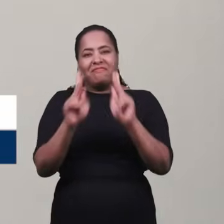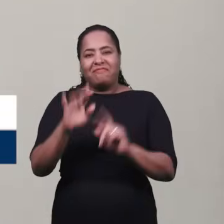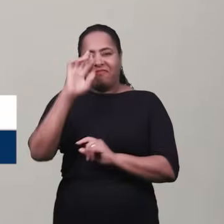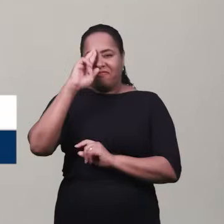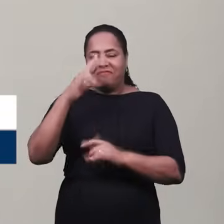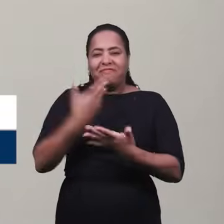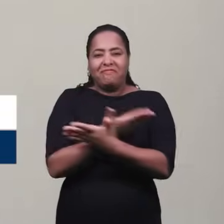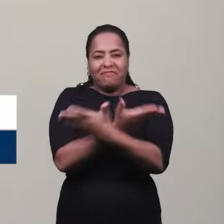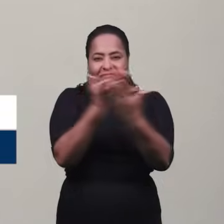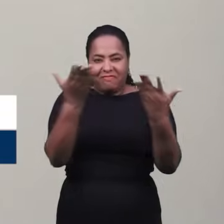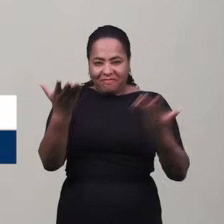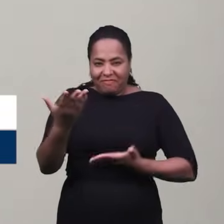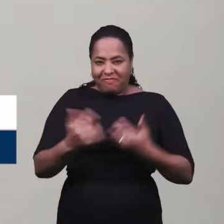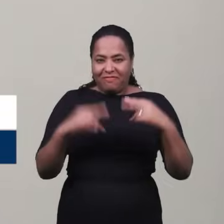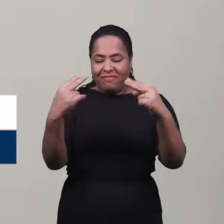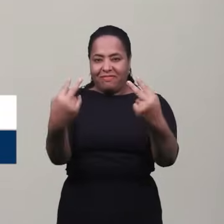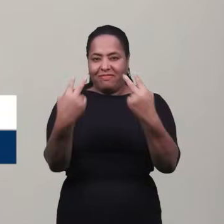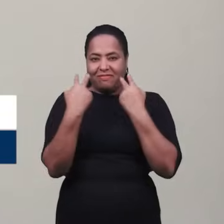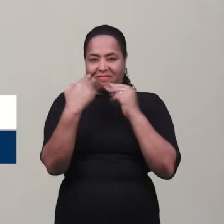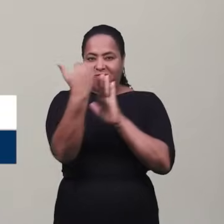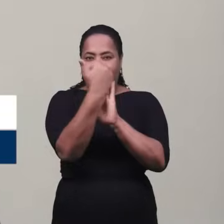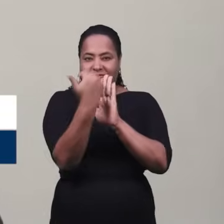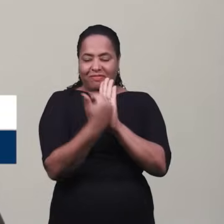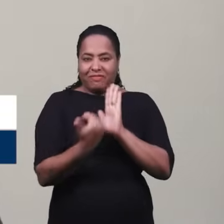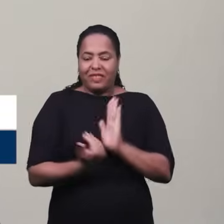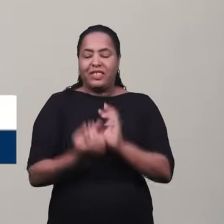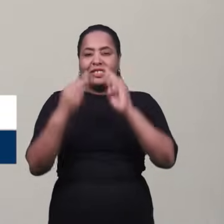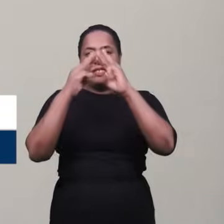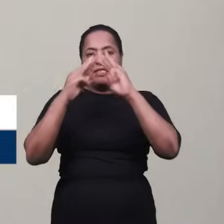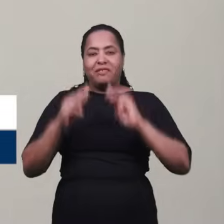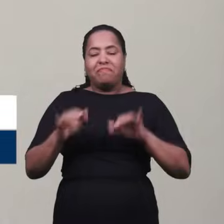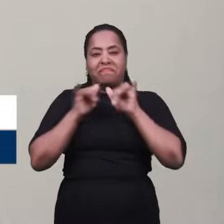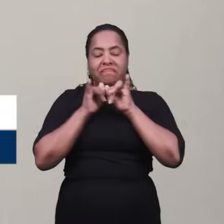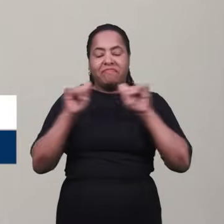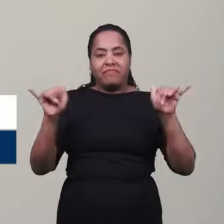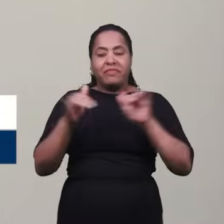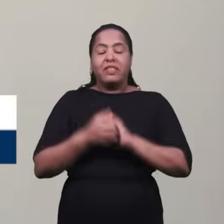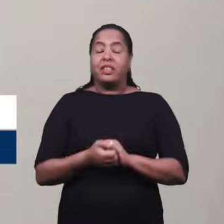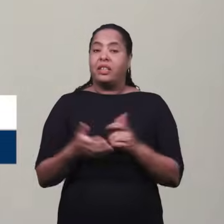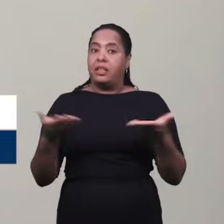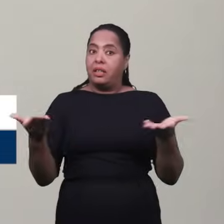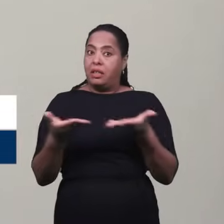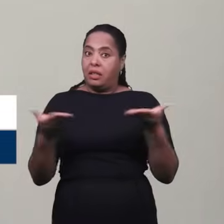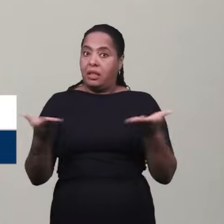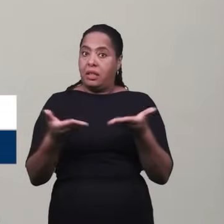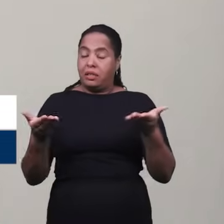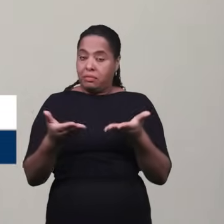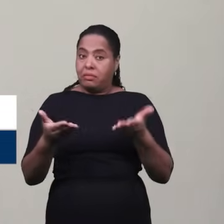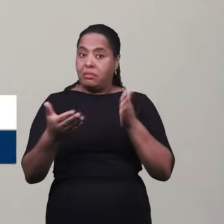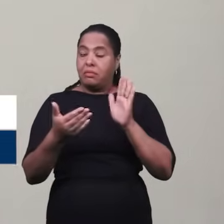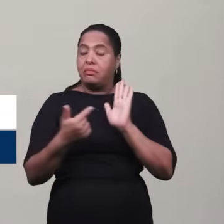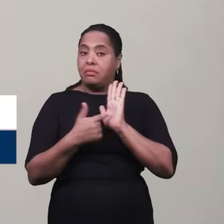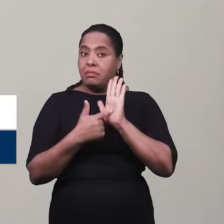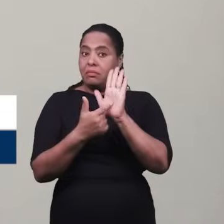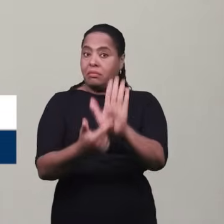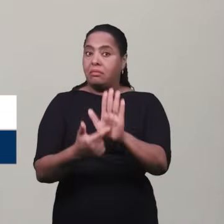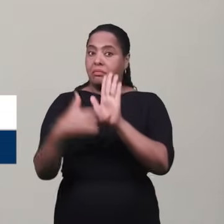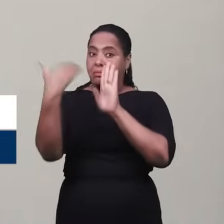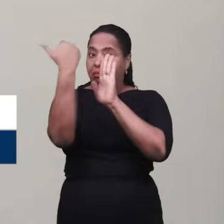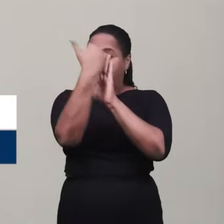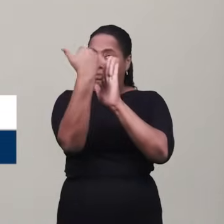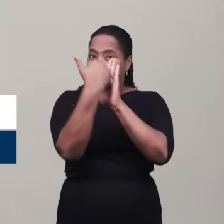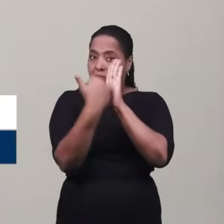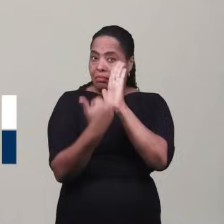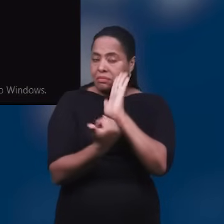irmãos que nos acompanham nesta edição do Manaí News. Estamos aqui para apresentar os nossos destaques. Acompanhe